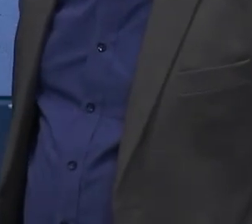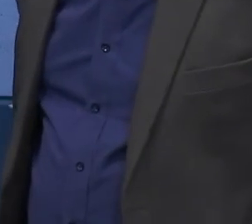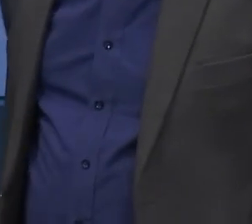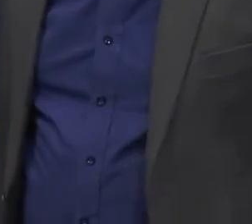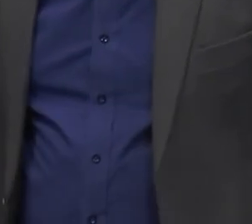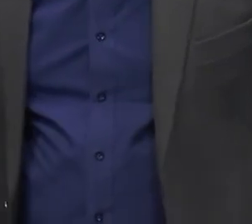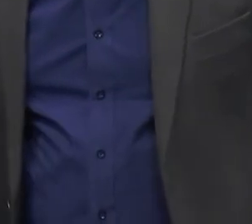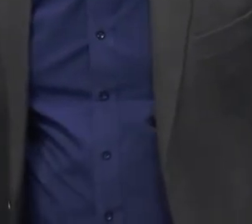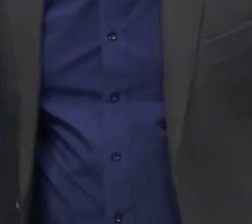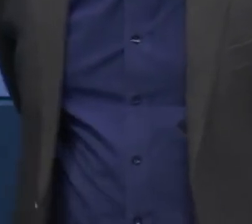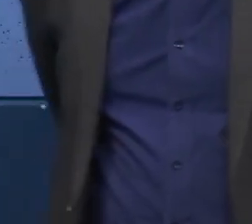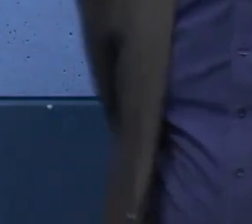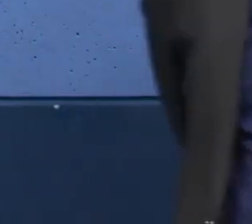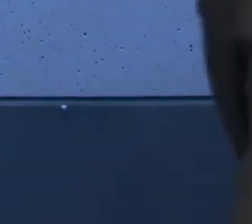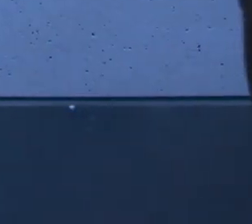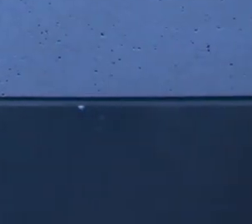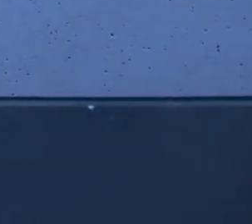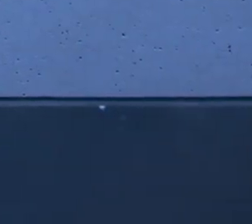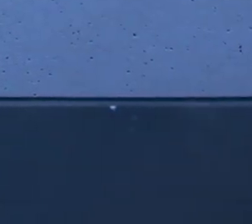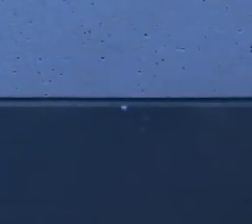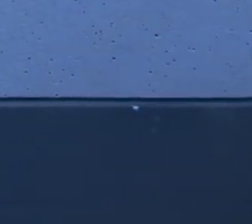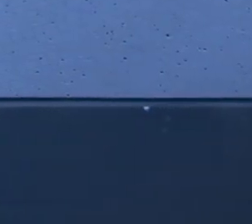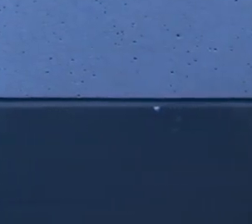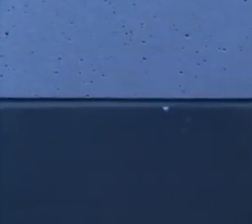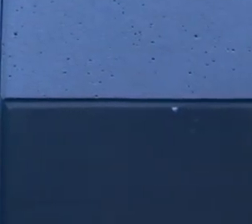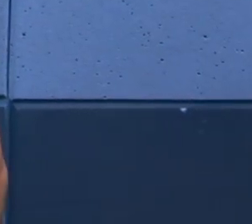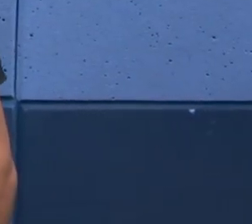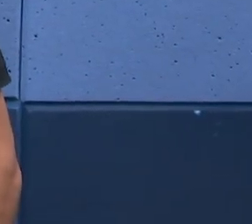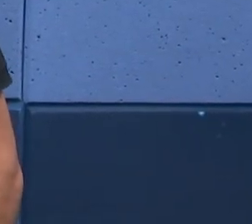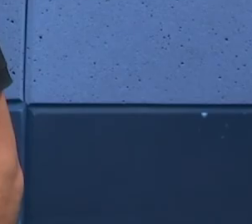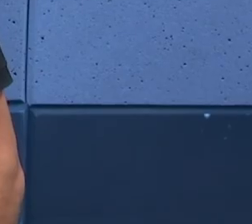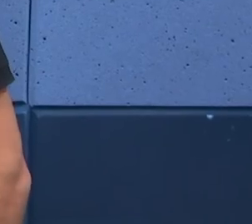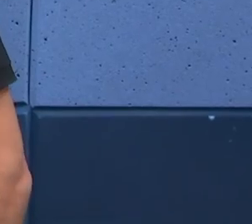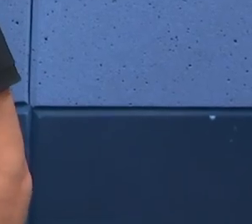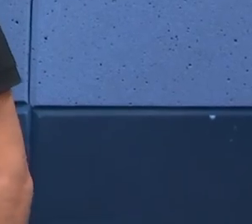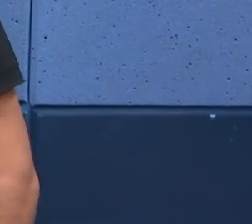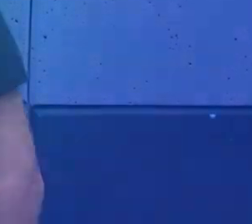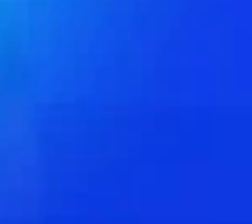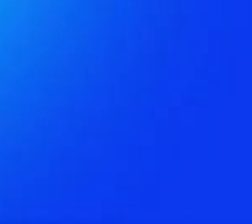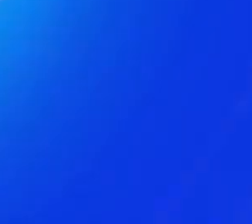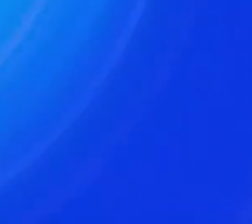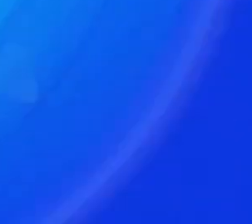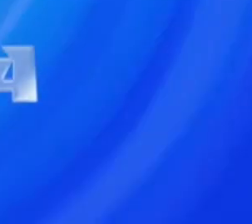Obrigado, uma boa tarde. E para você que nos assiste, você fica agora com a programação normal da TV Câmara.